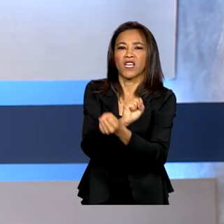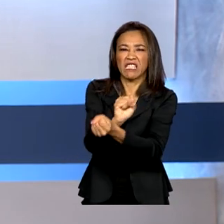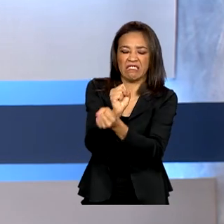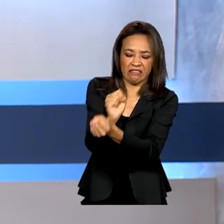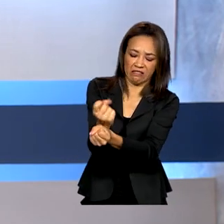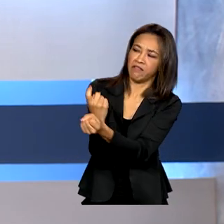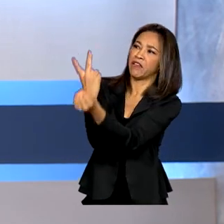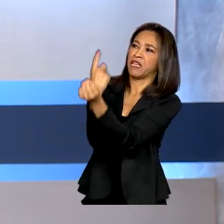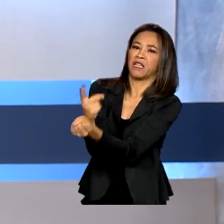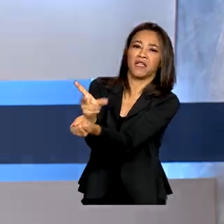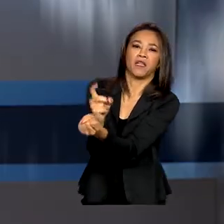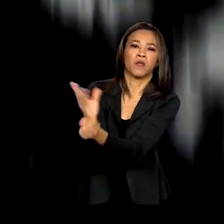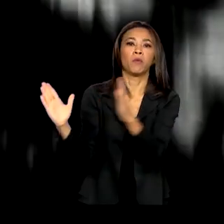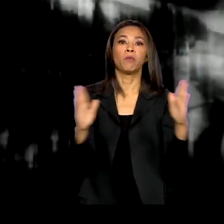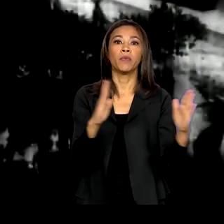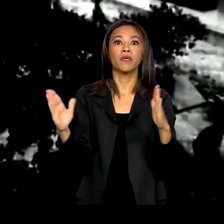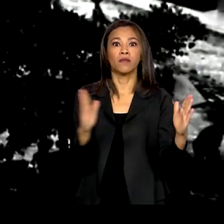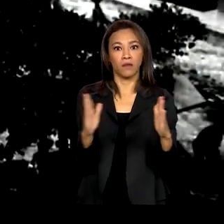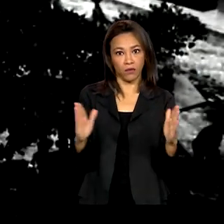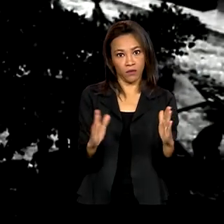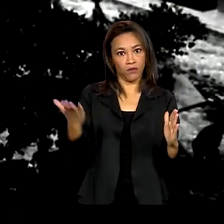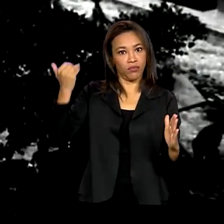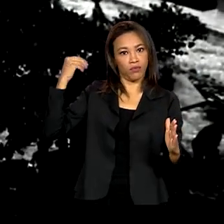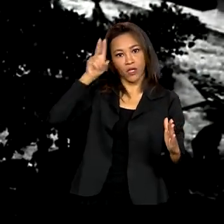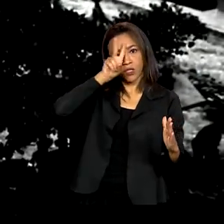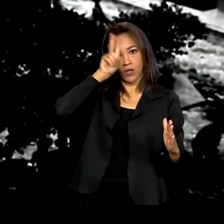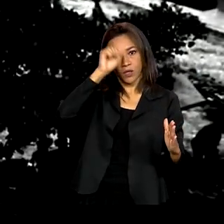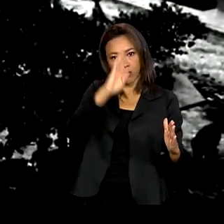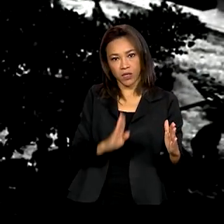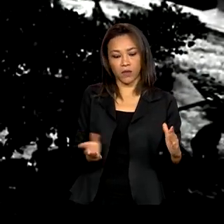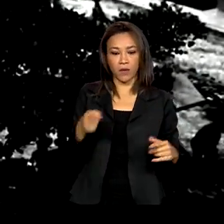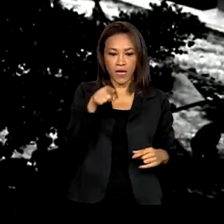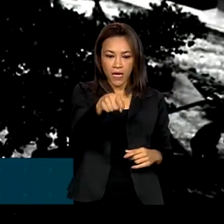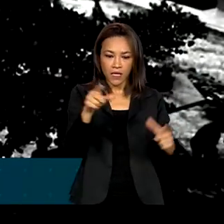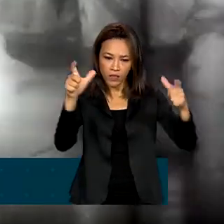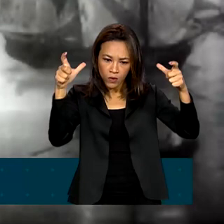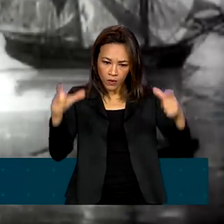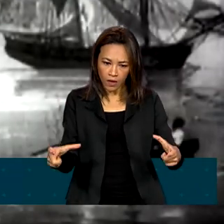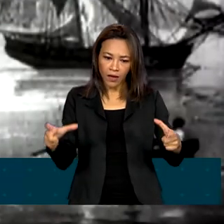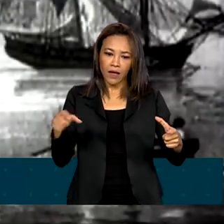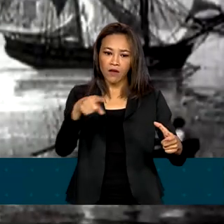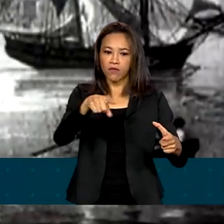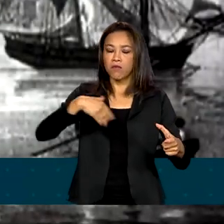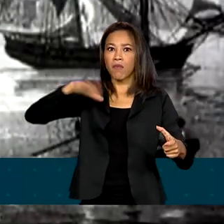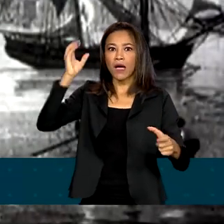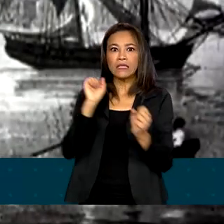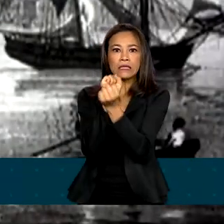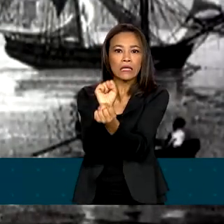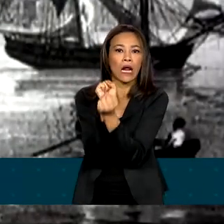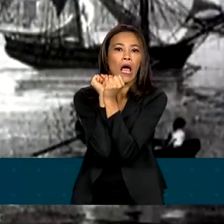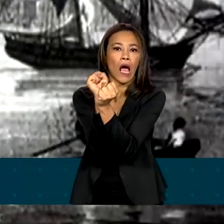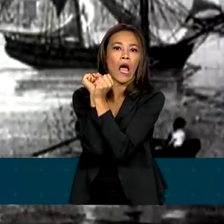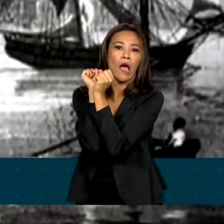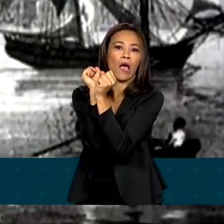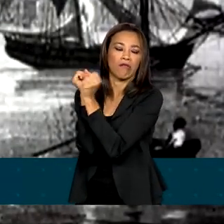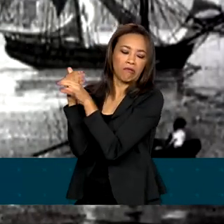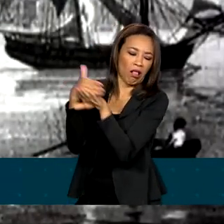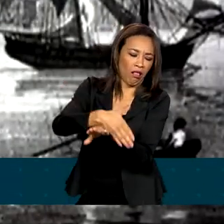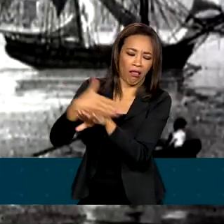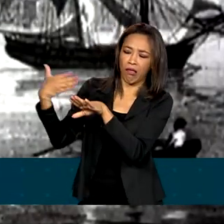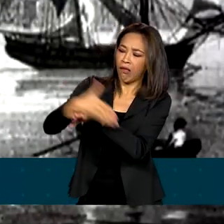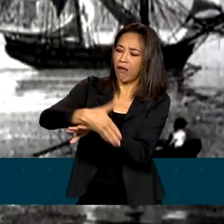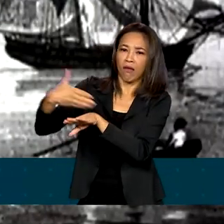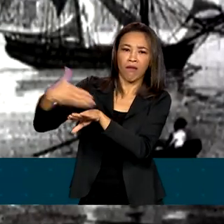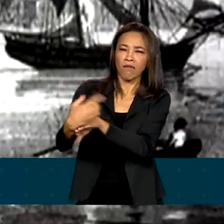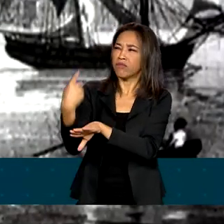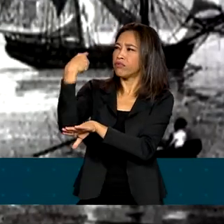a escravidão no Brasil. O Cais do Valongo foi o maior porto de entrada de escravizados nas Américas durante